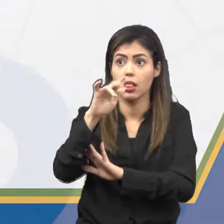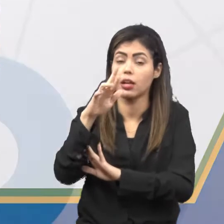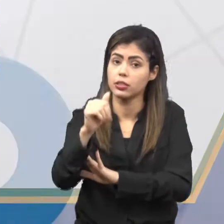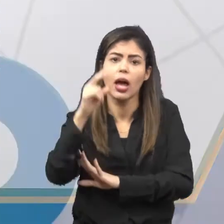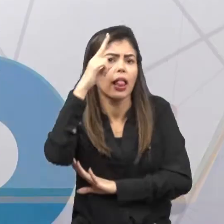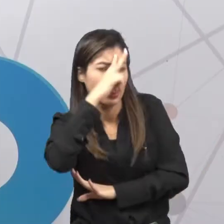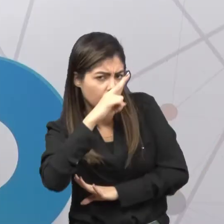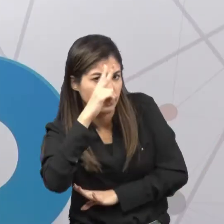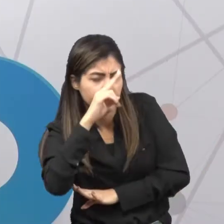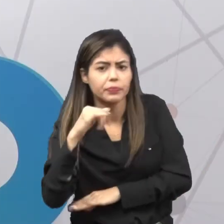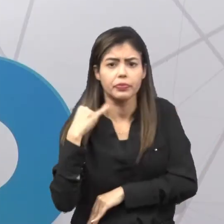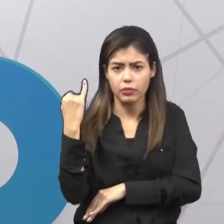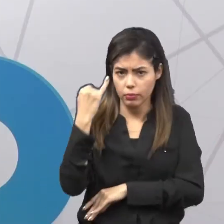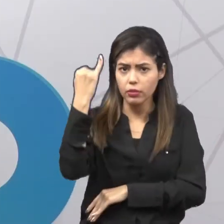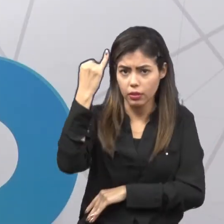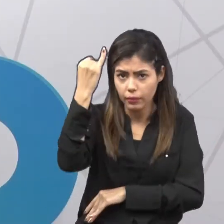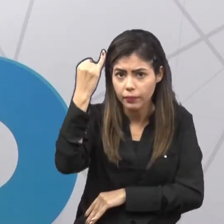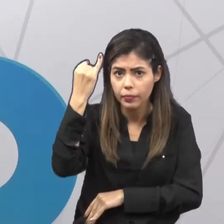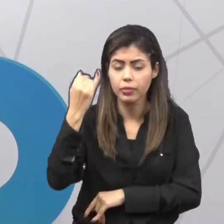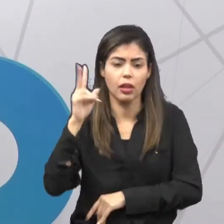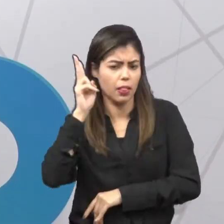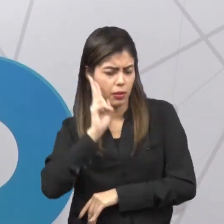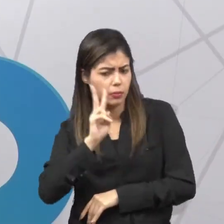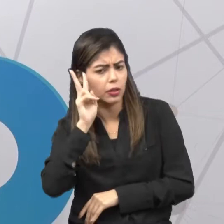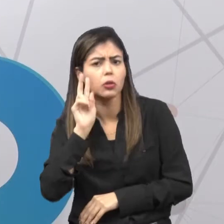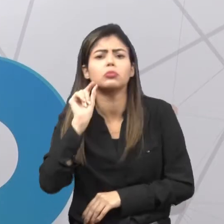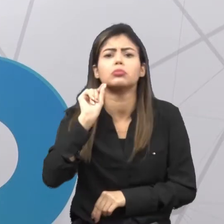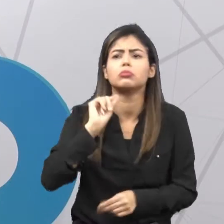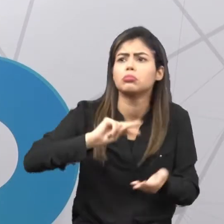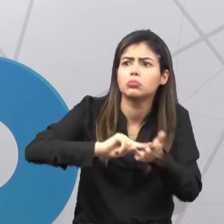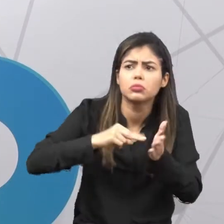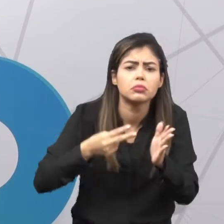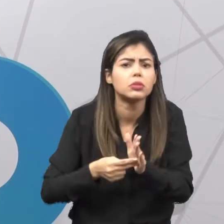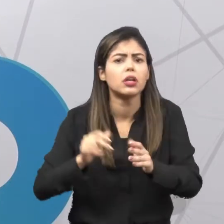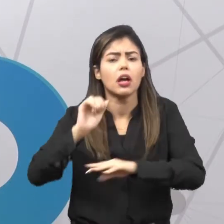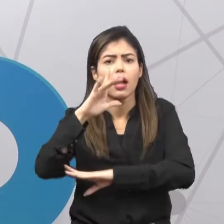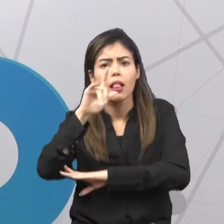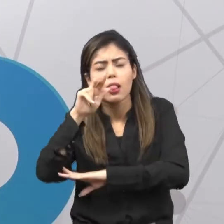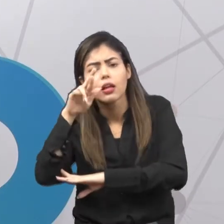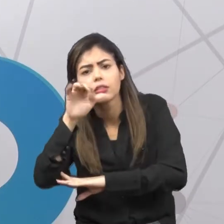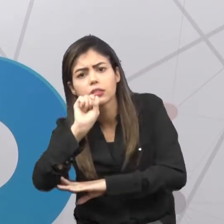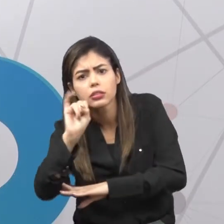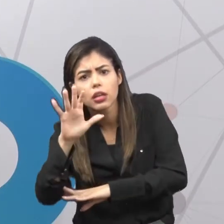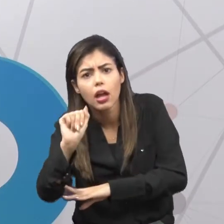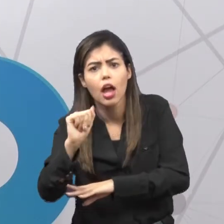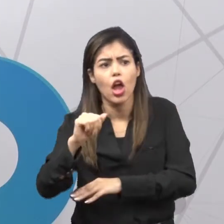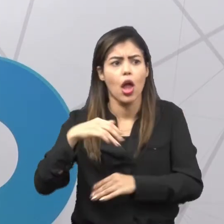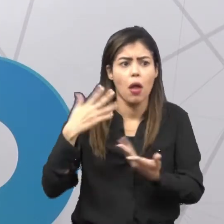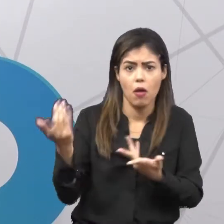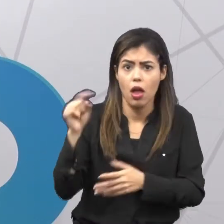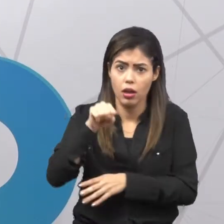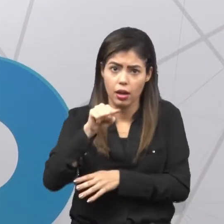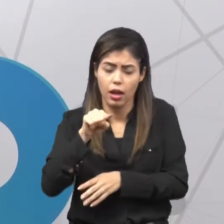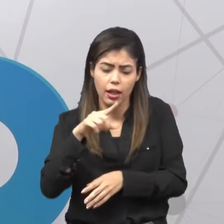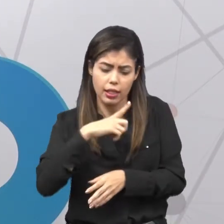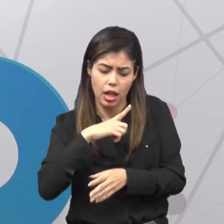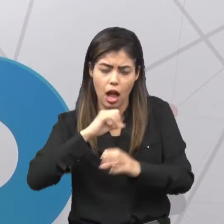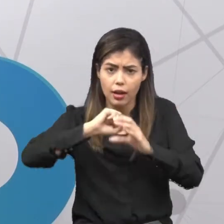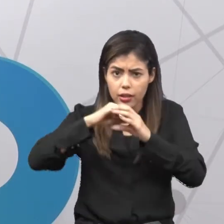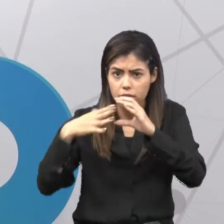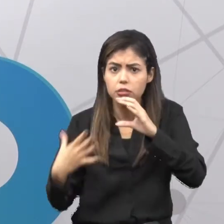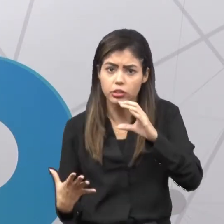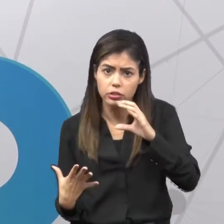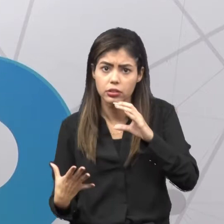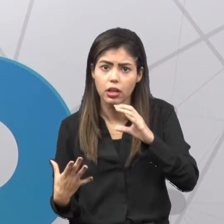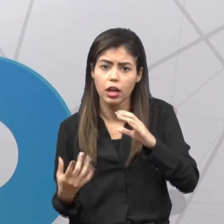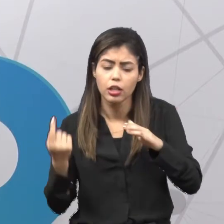Lembram que eu falei que era importante a gente lembrar o que significava a dança clássica? Embora ela tenha todo esse caráter